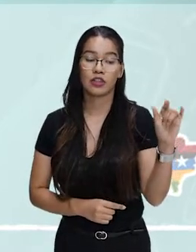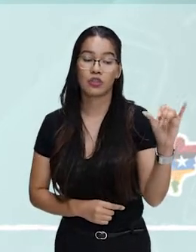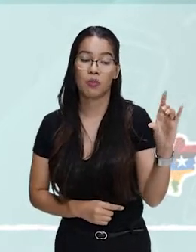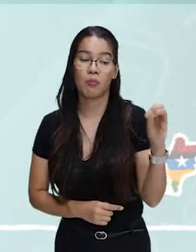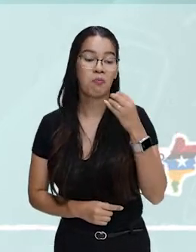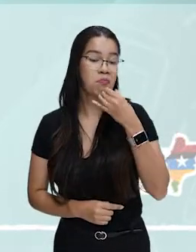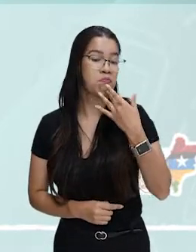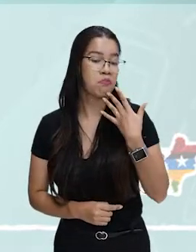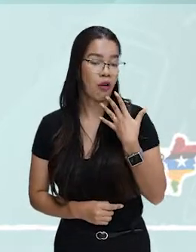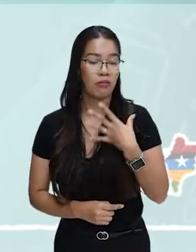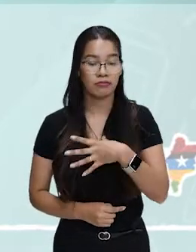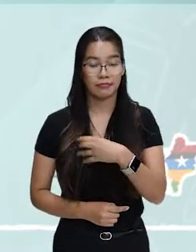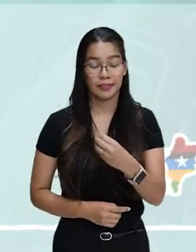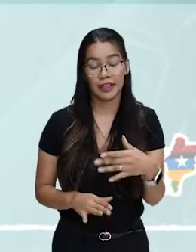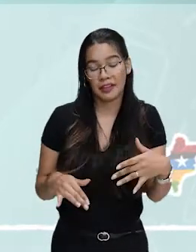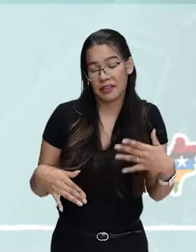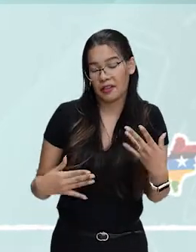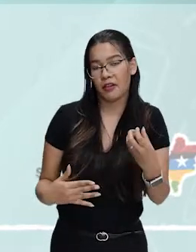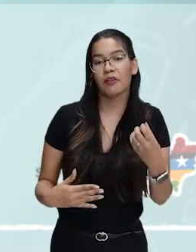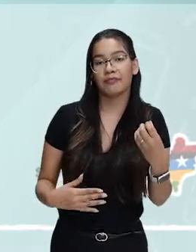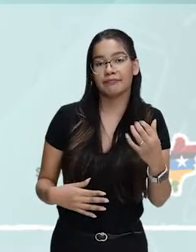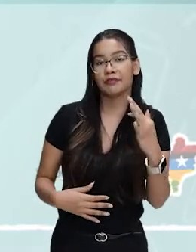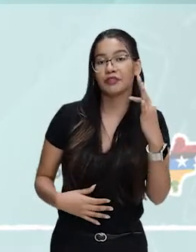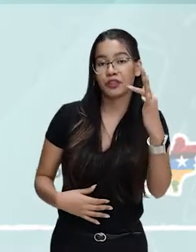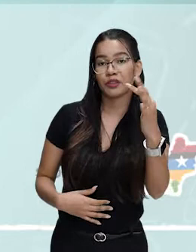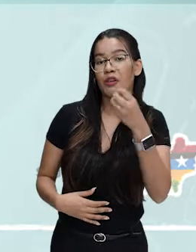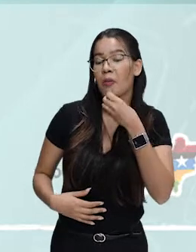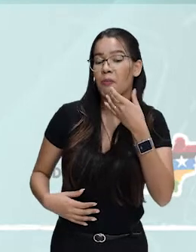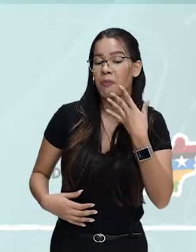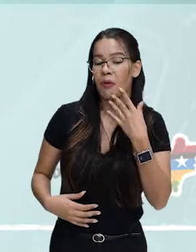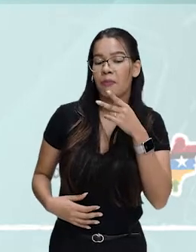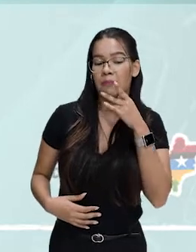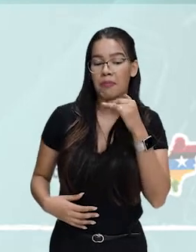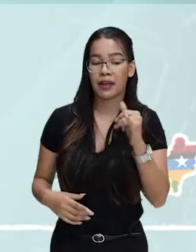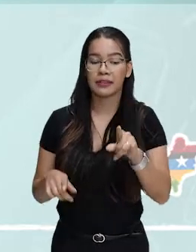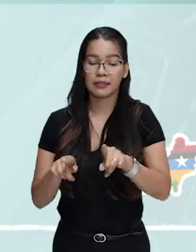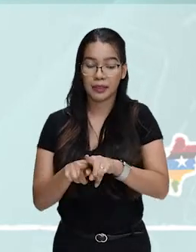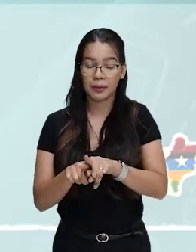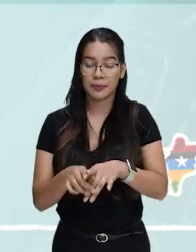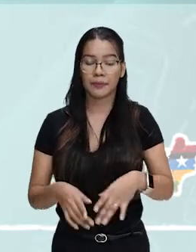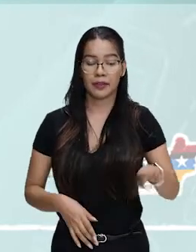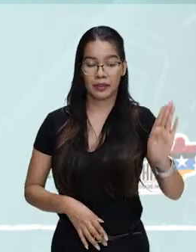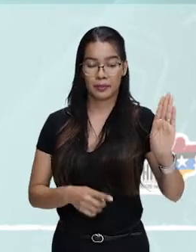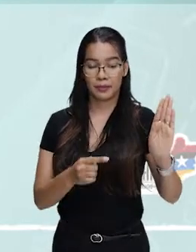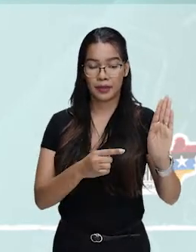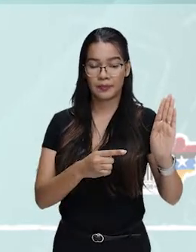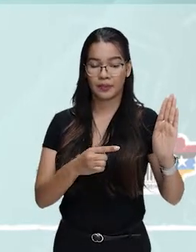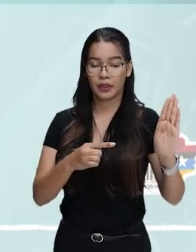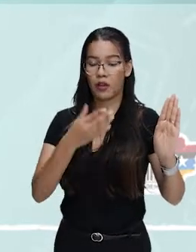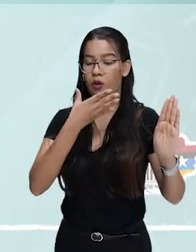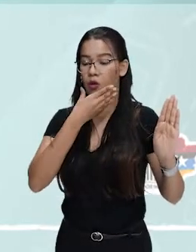pai. Os meninos, ora brigavam, ora brincavam.